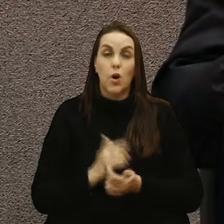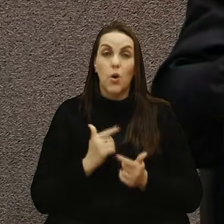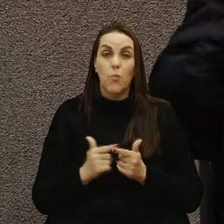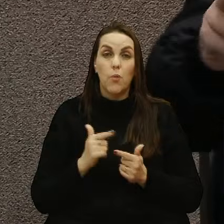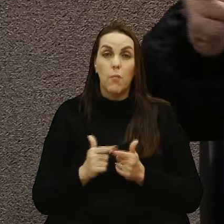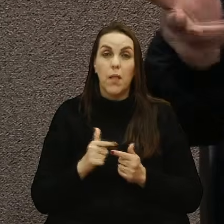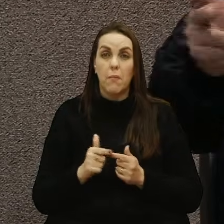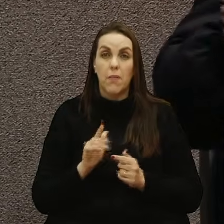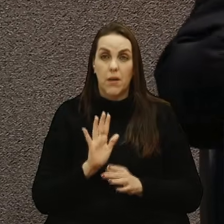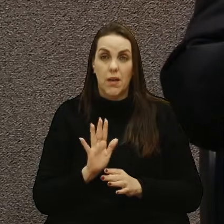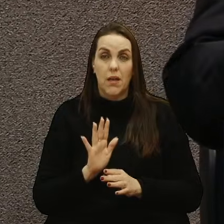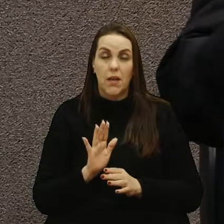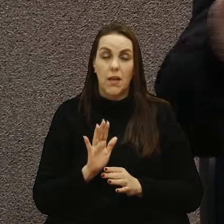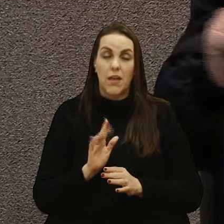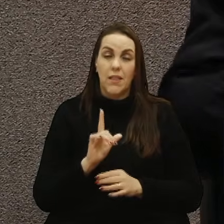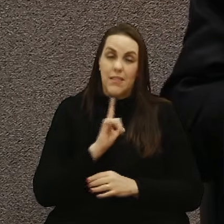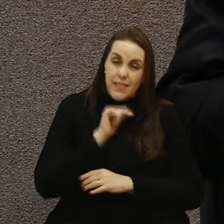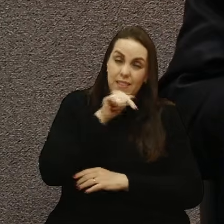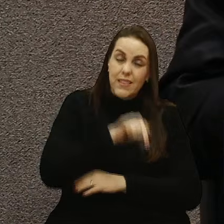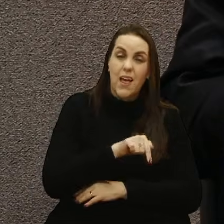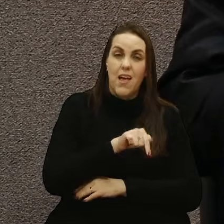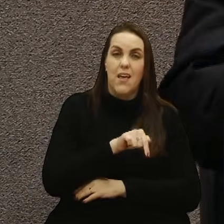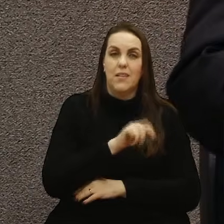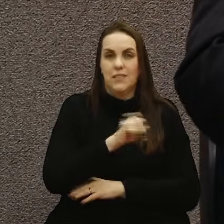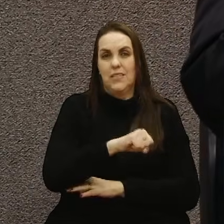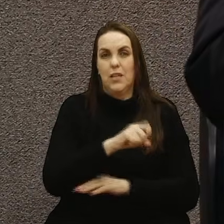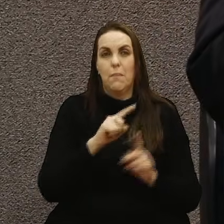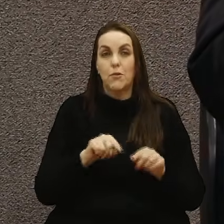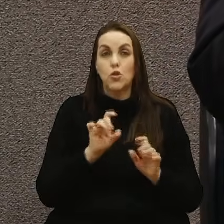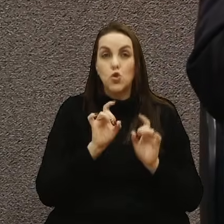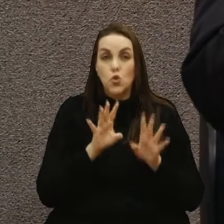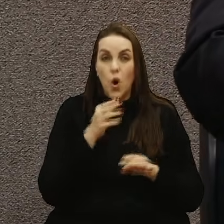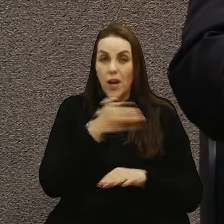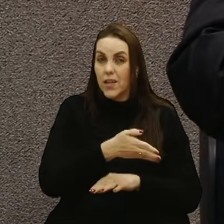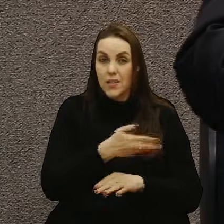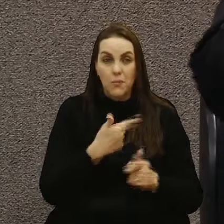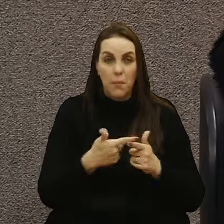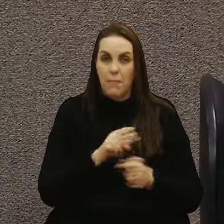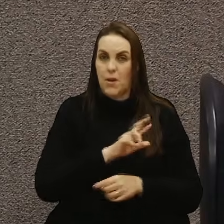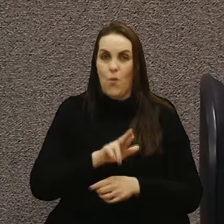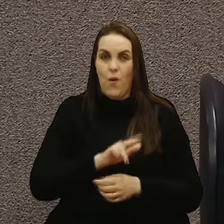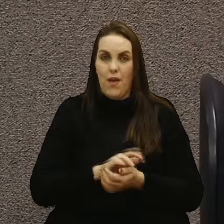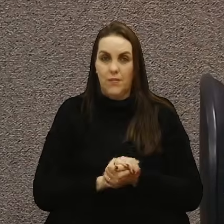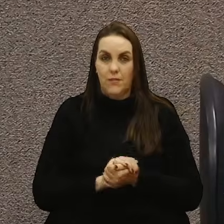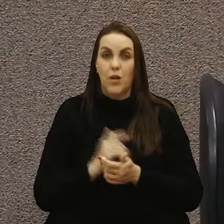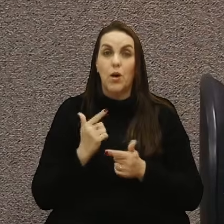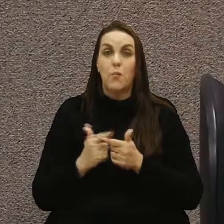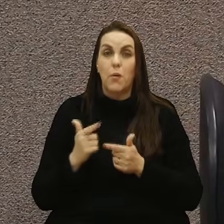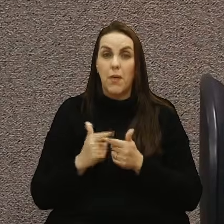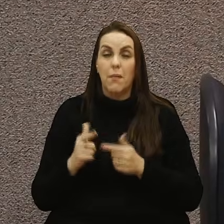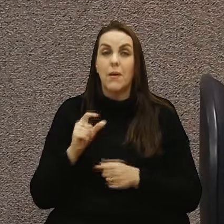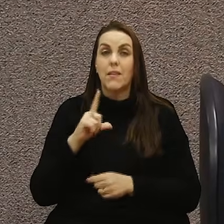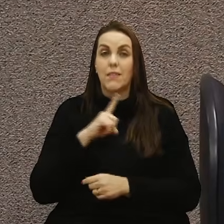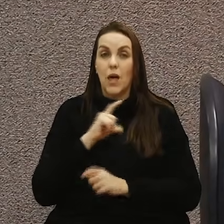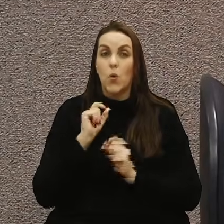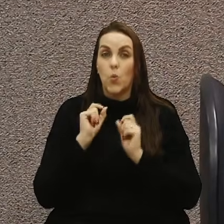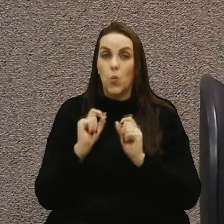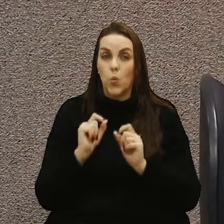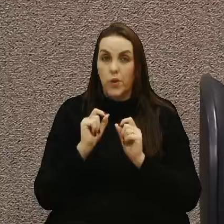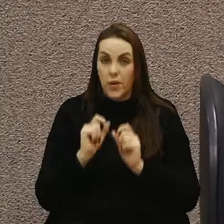não está... Até está, mas não está só aí o problema. O problema é que nós temos uma montanha